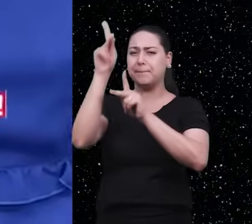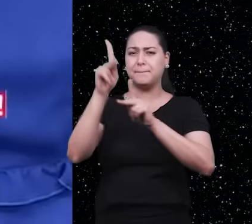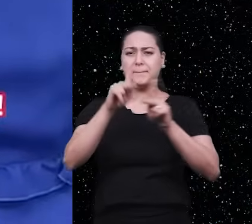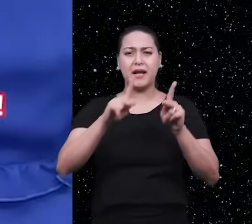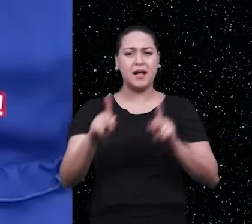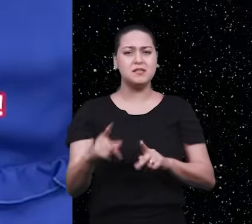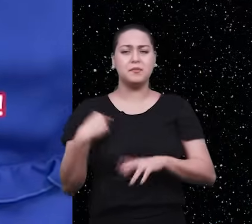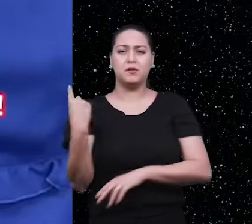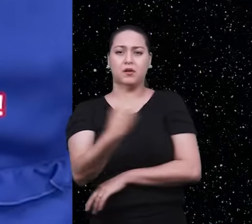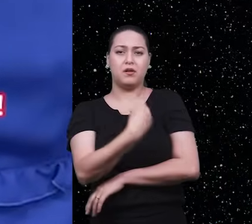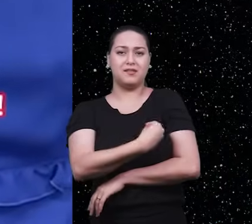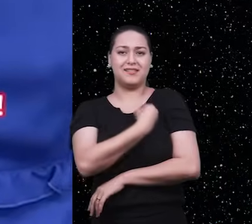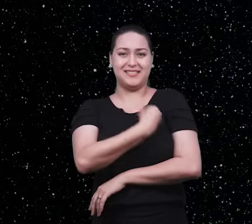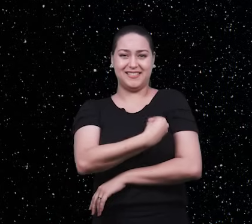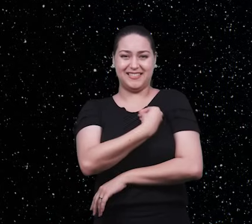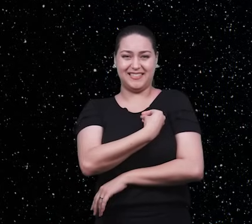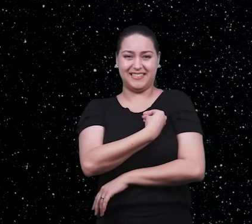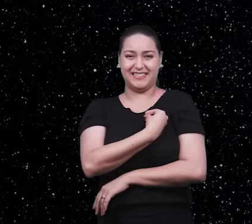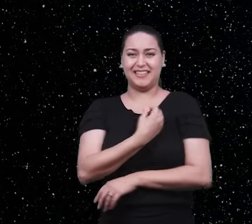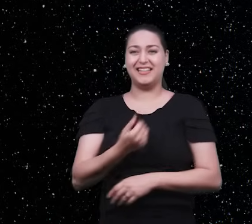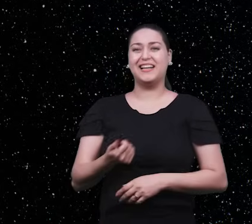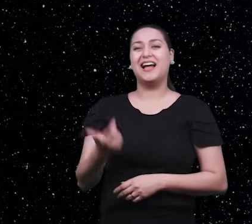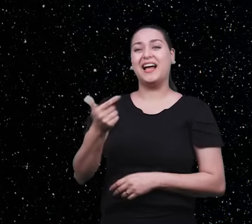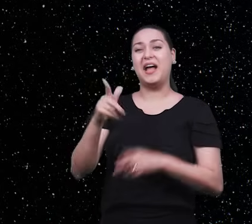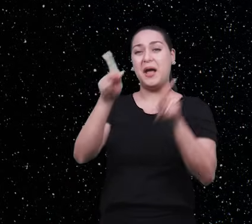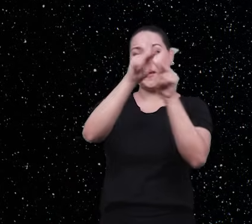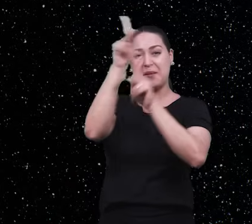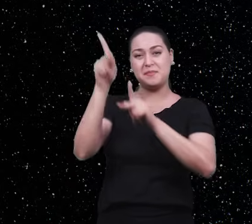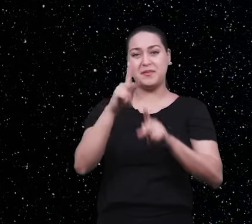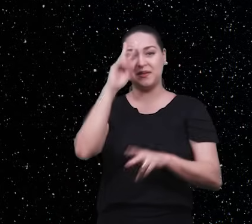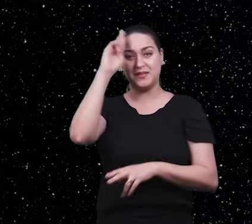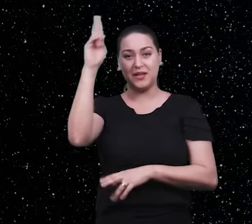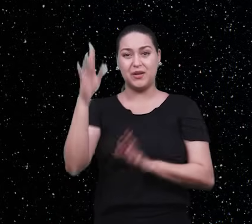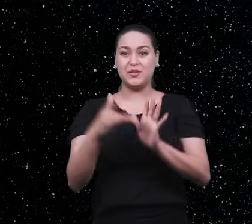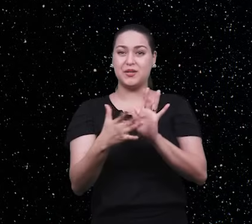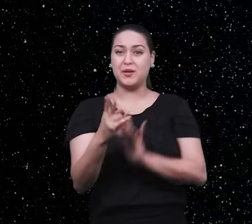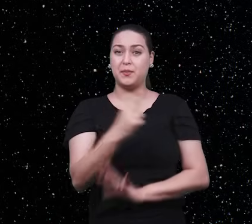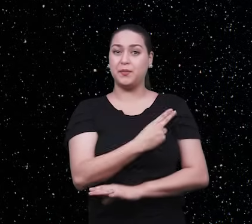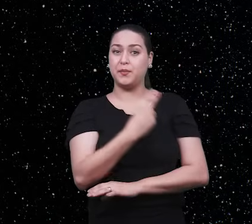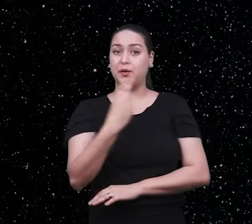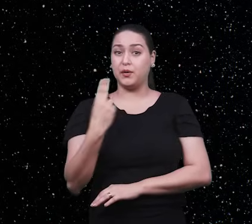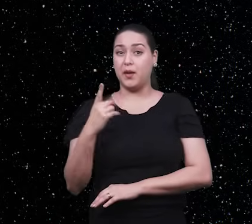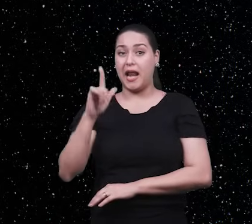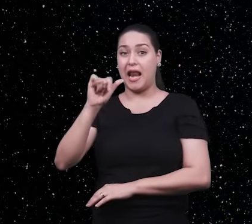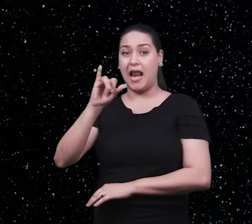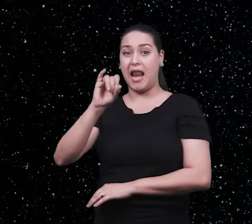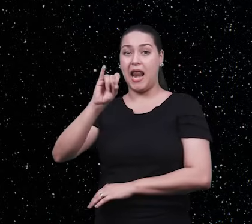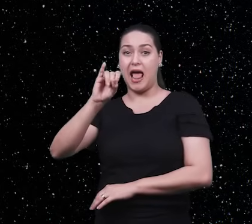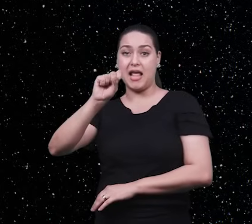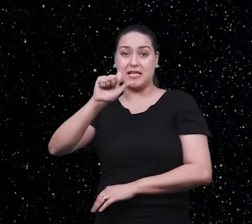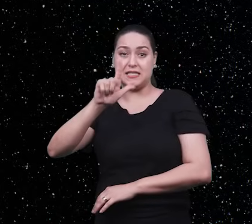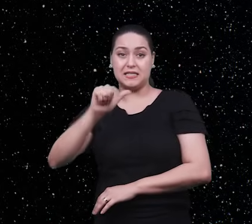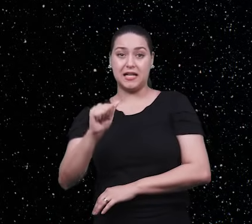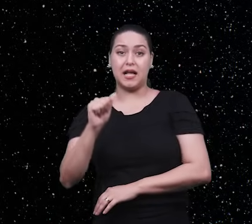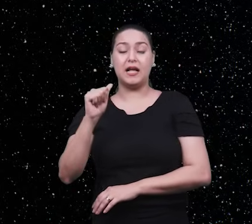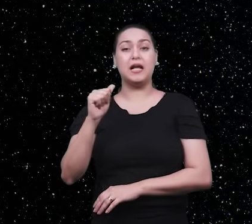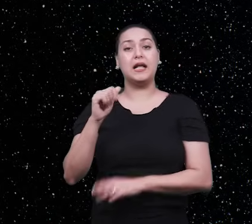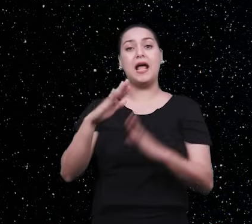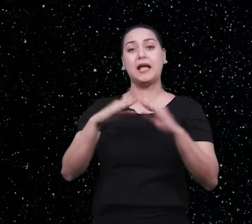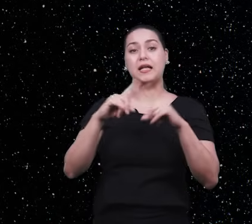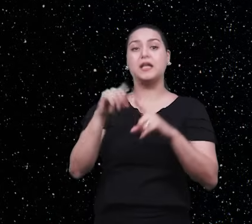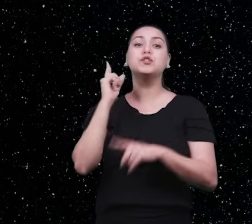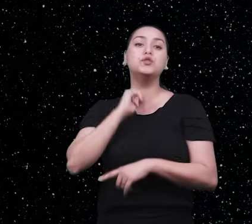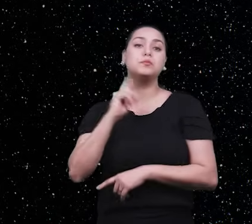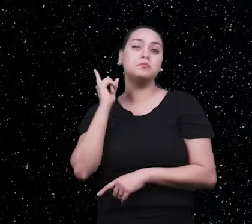bênção para nossas vidas. A paz do Senhor Jesus. Meu nome é Laisla, sou da região de Jatobá, Igreja do Canoas,